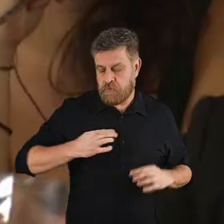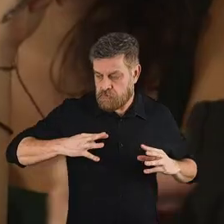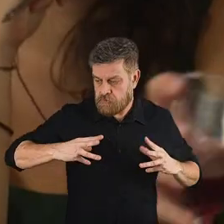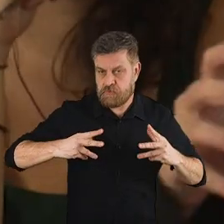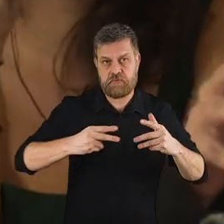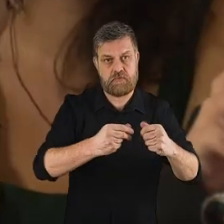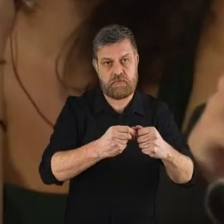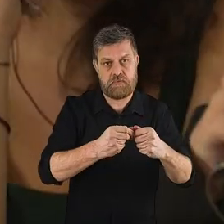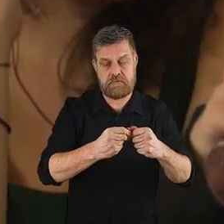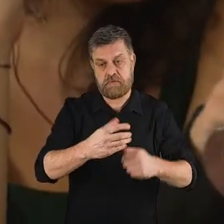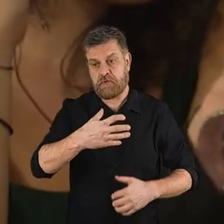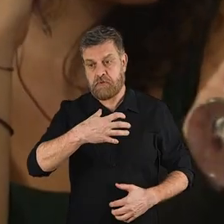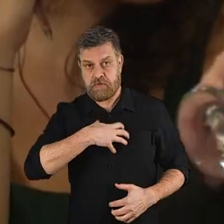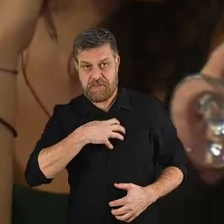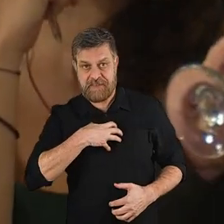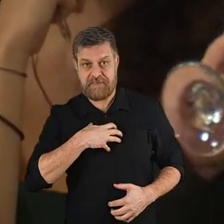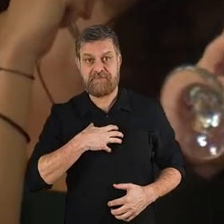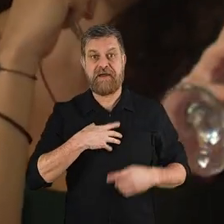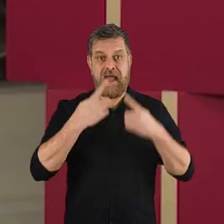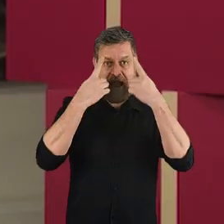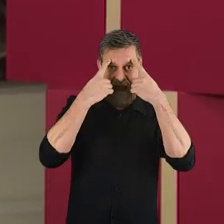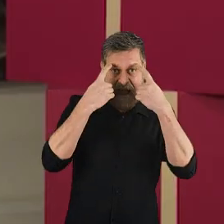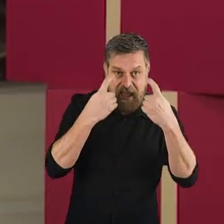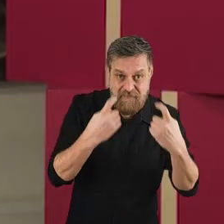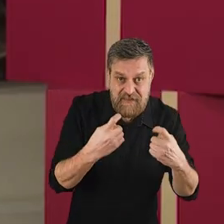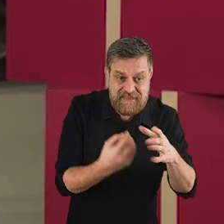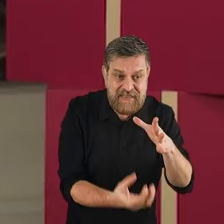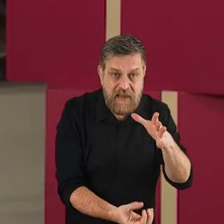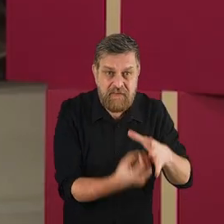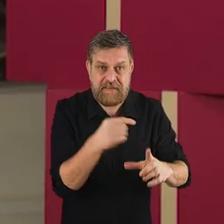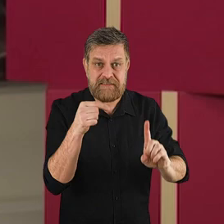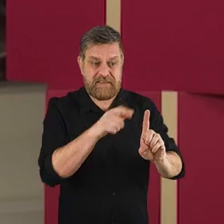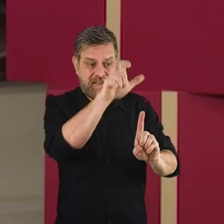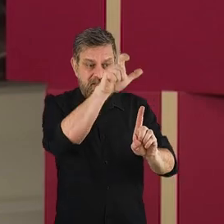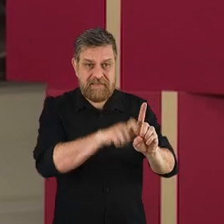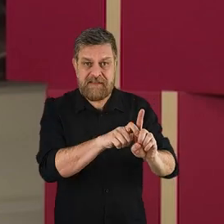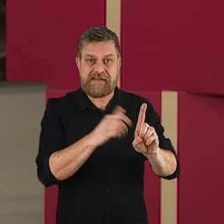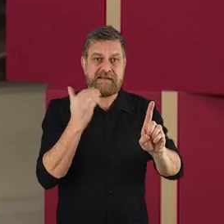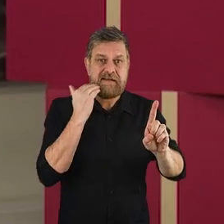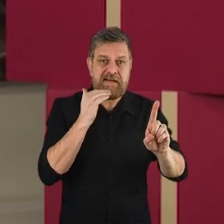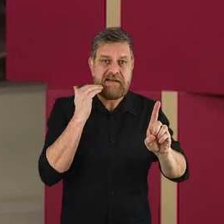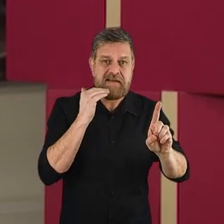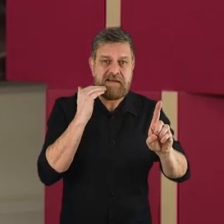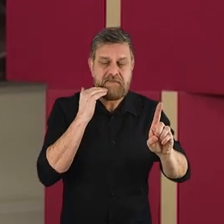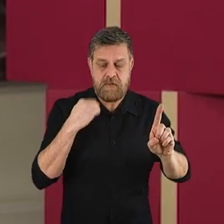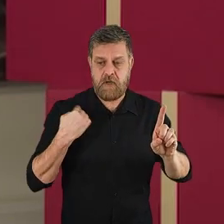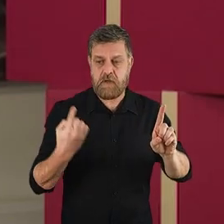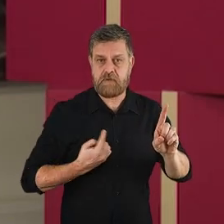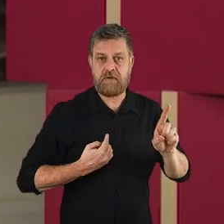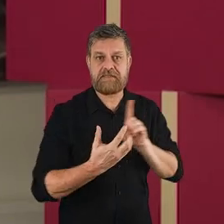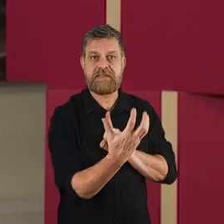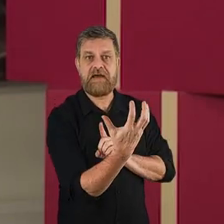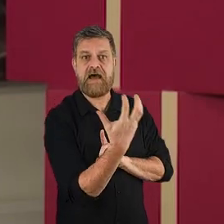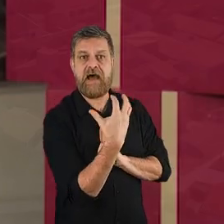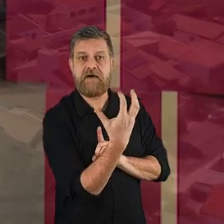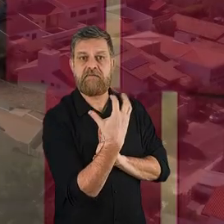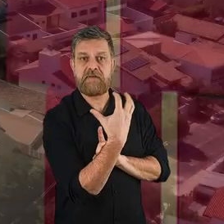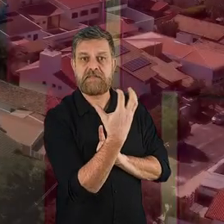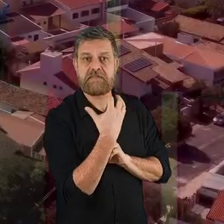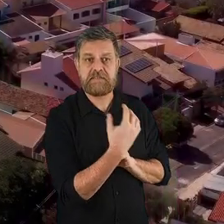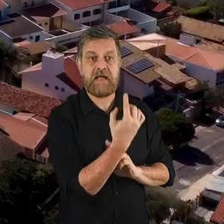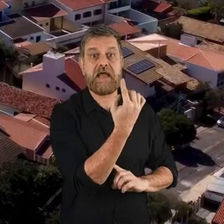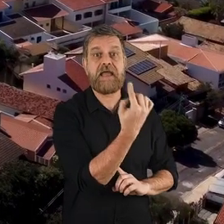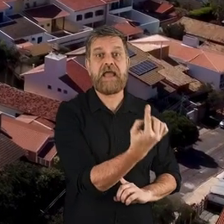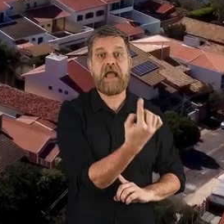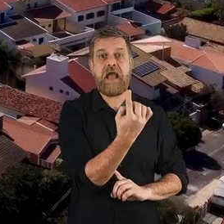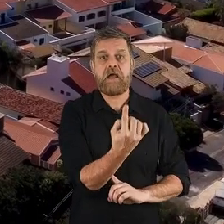uma forma ou de outra, a violência produzida por essa precariedade vai respingar em cada um de